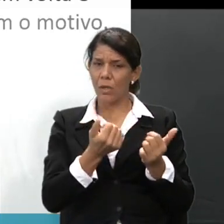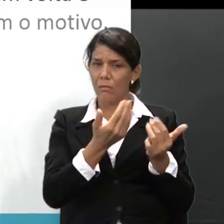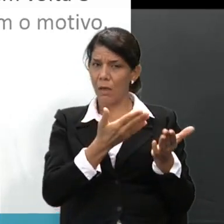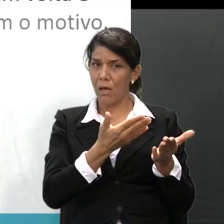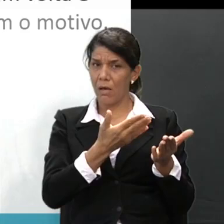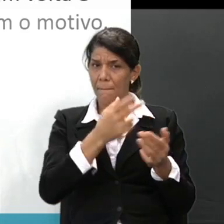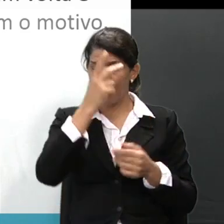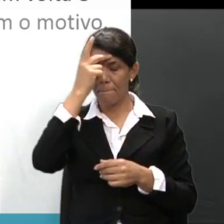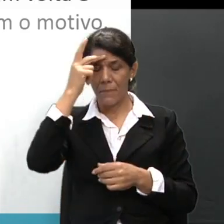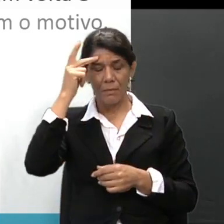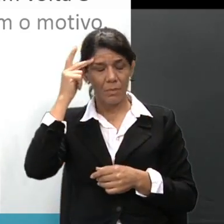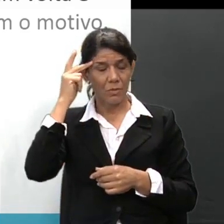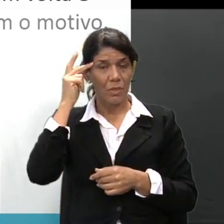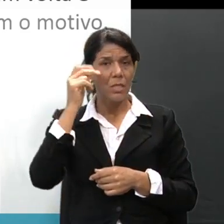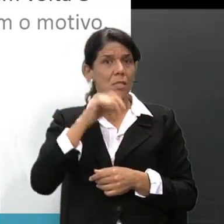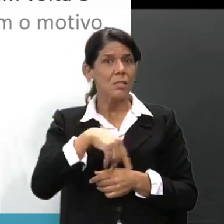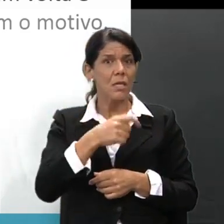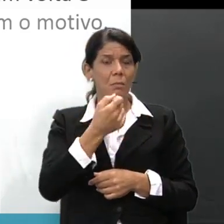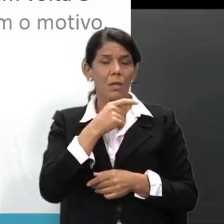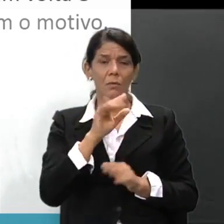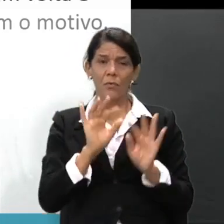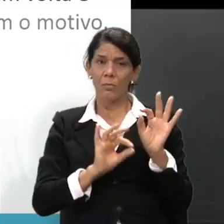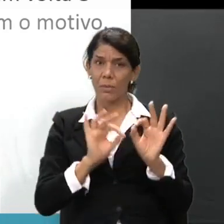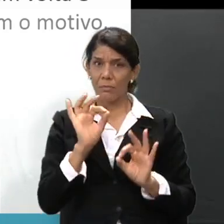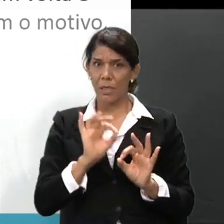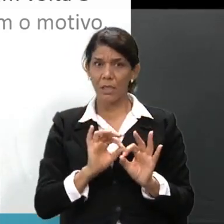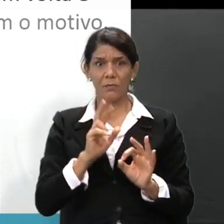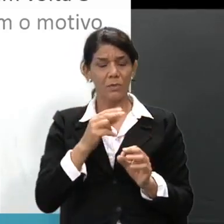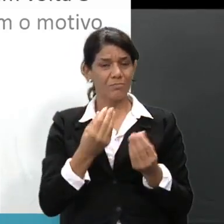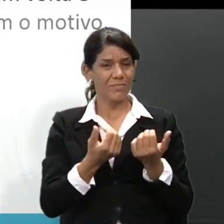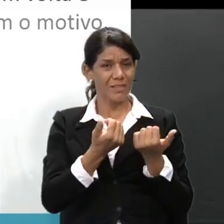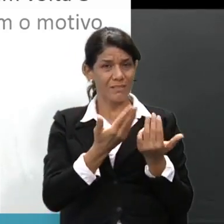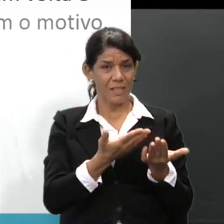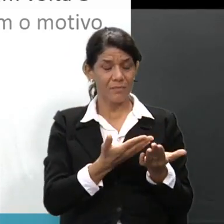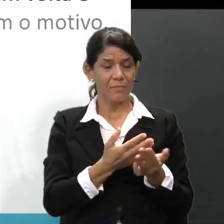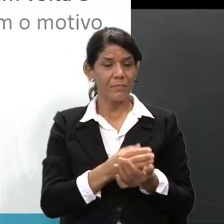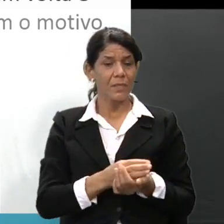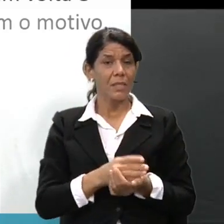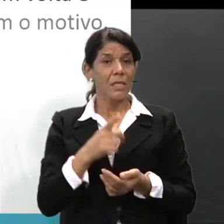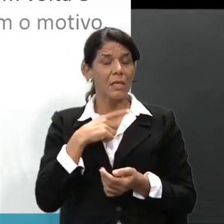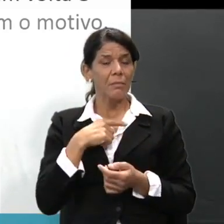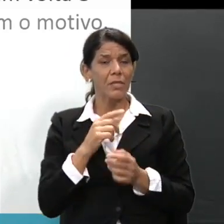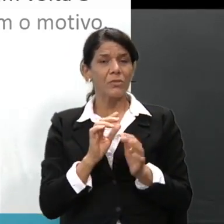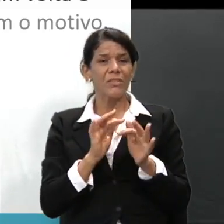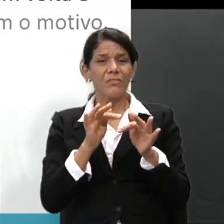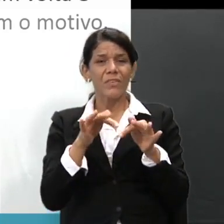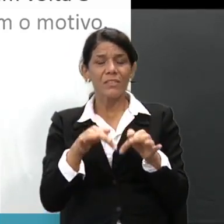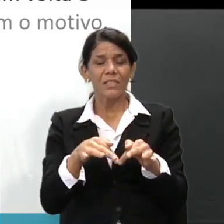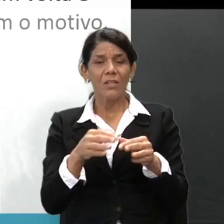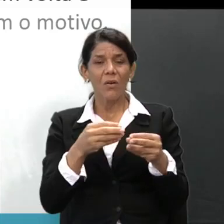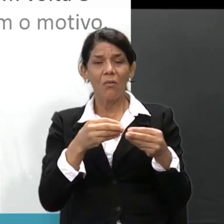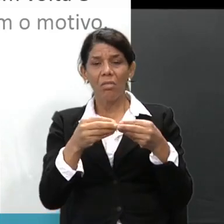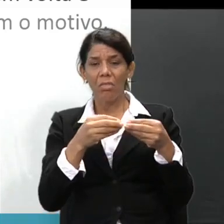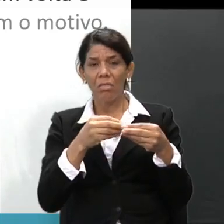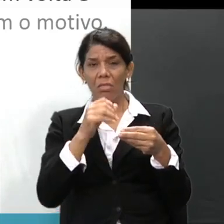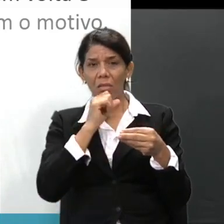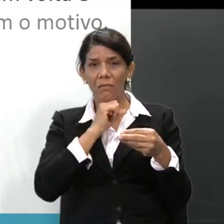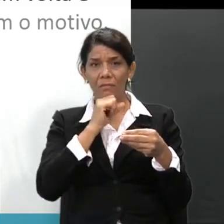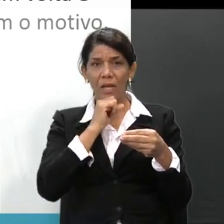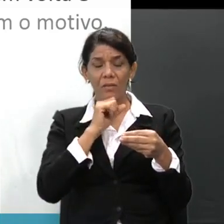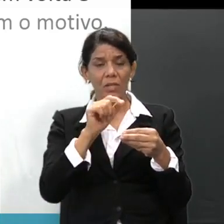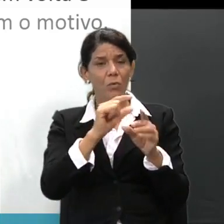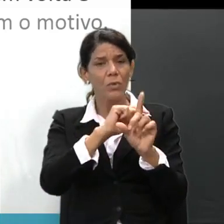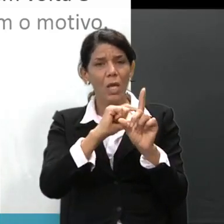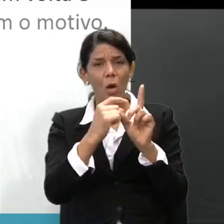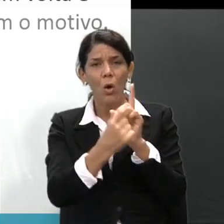administrar medicamentos que não foram preparados por você, que estejam vencidos ou muito menos sem